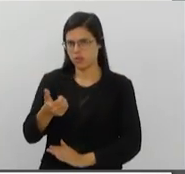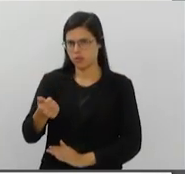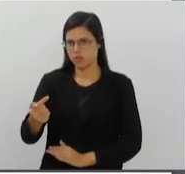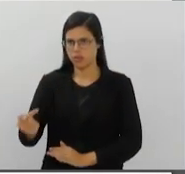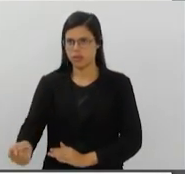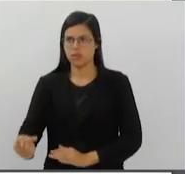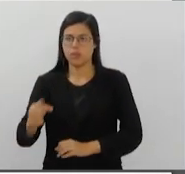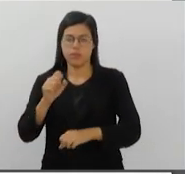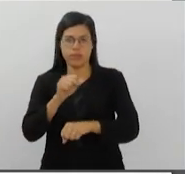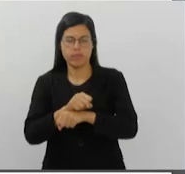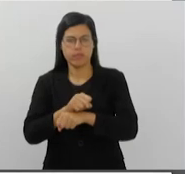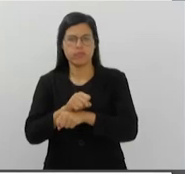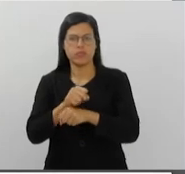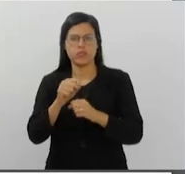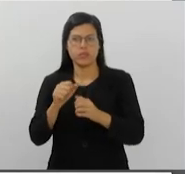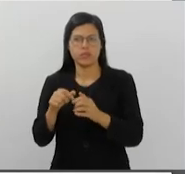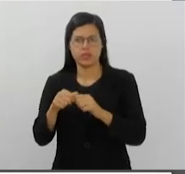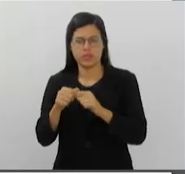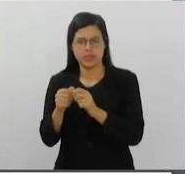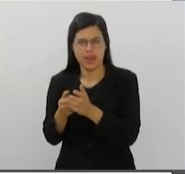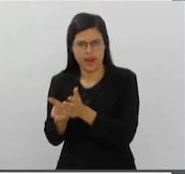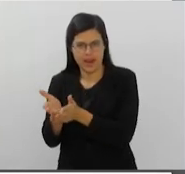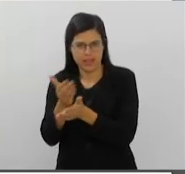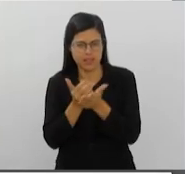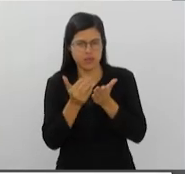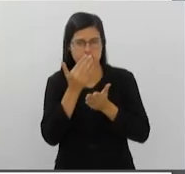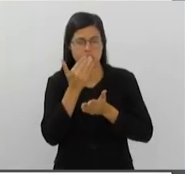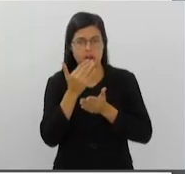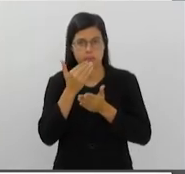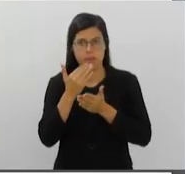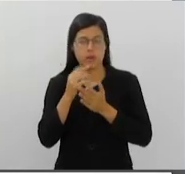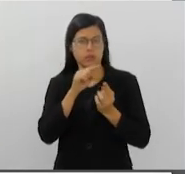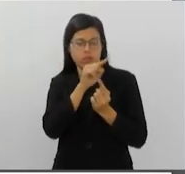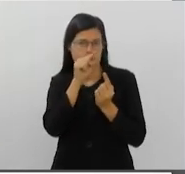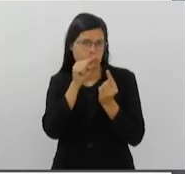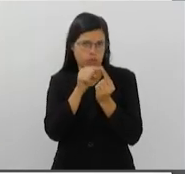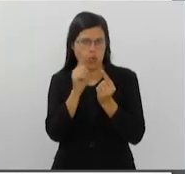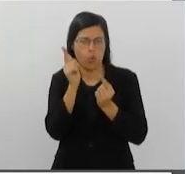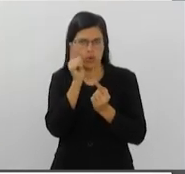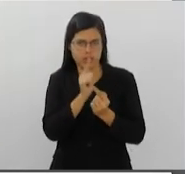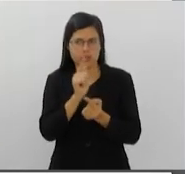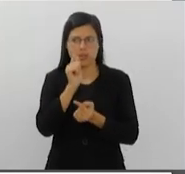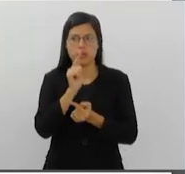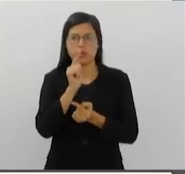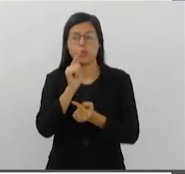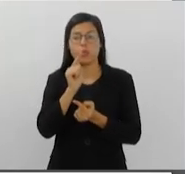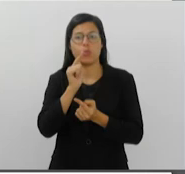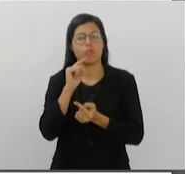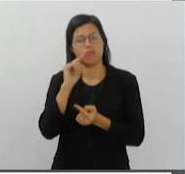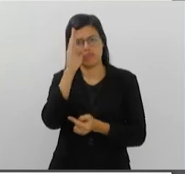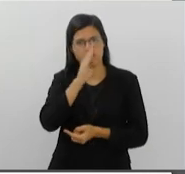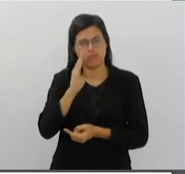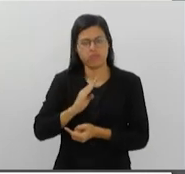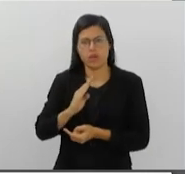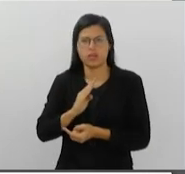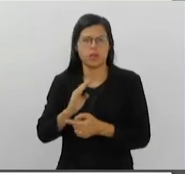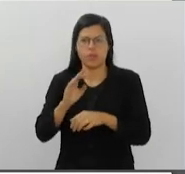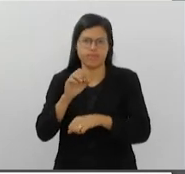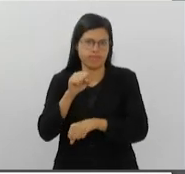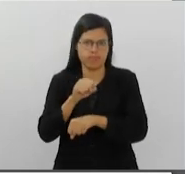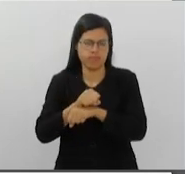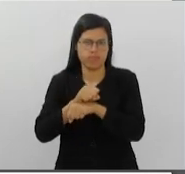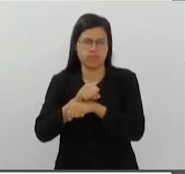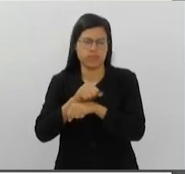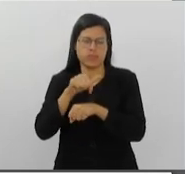de arrecadação de alimento, levando em conta que o nosso objetivo foi atingido, o nosso país saiu do mapa da fome. Então, os